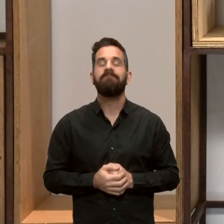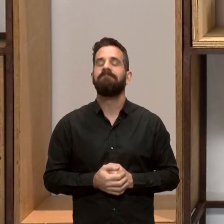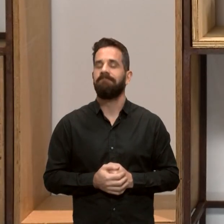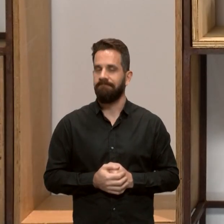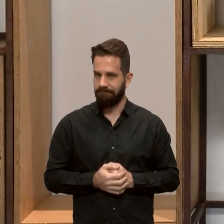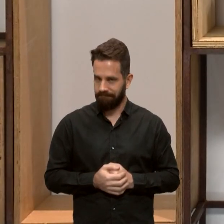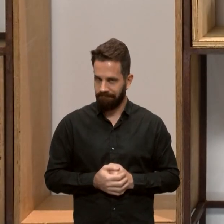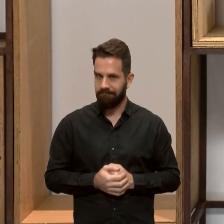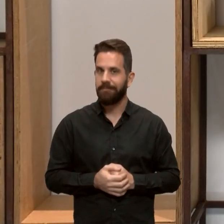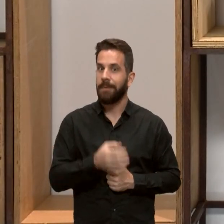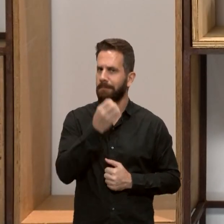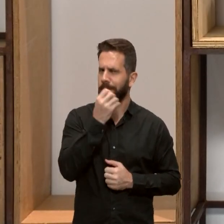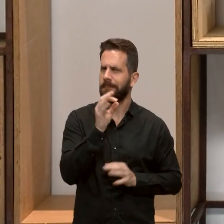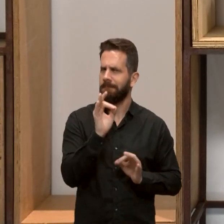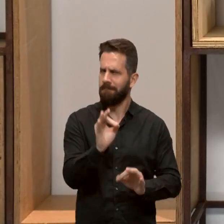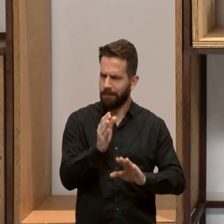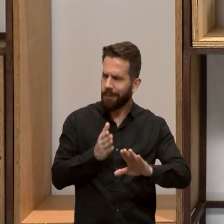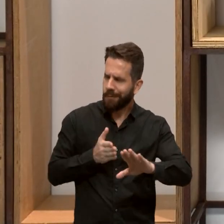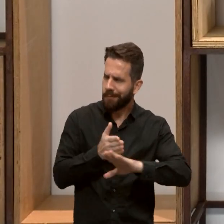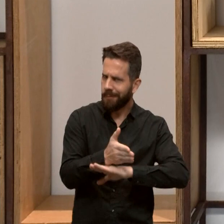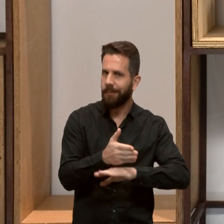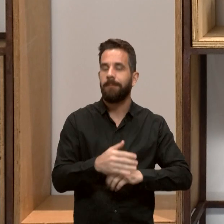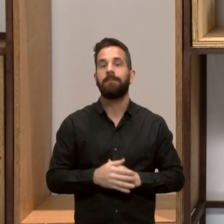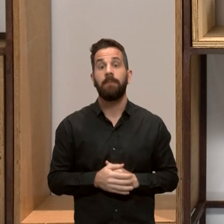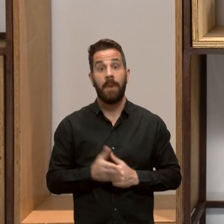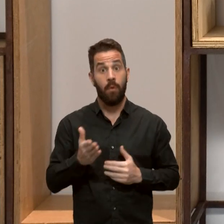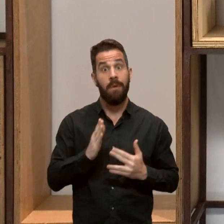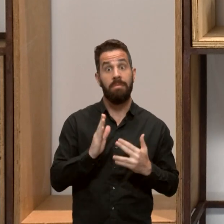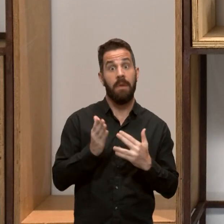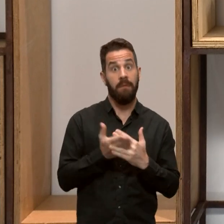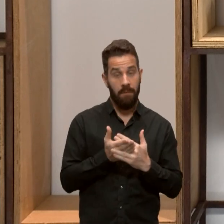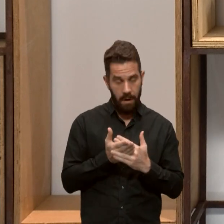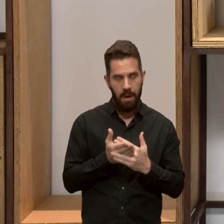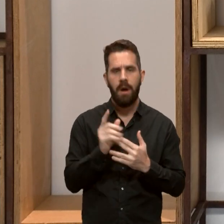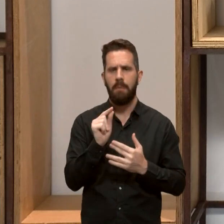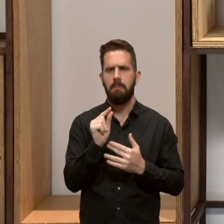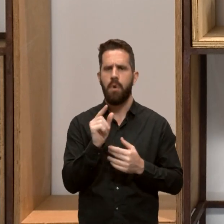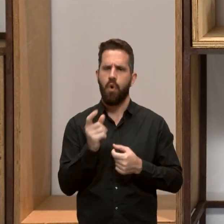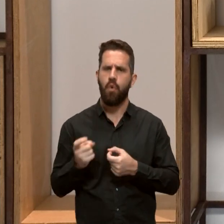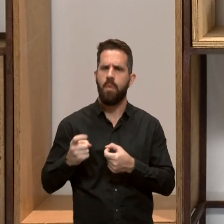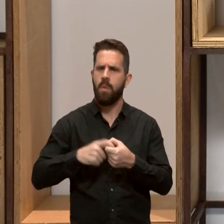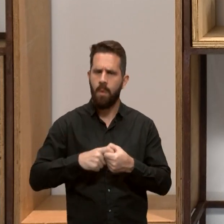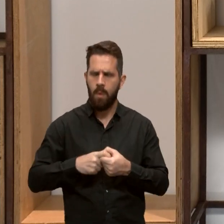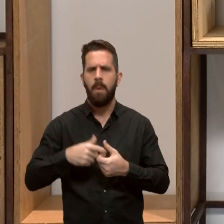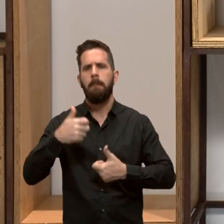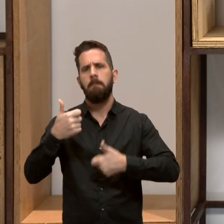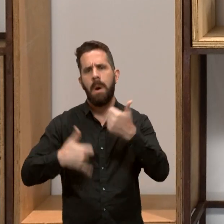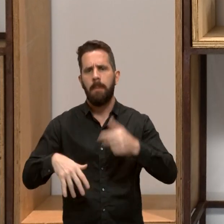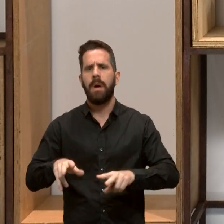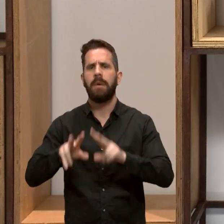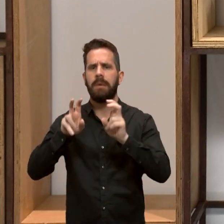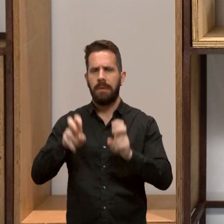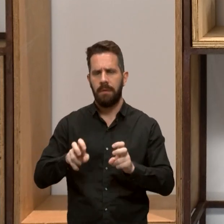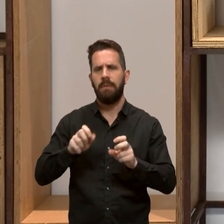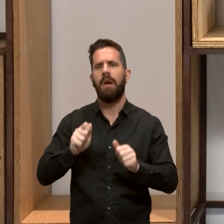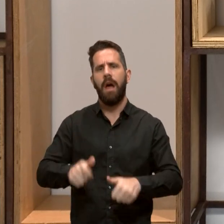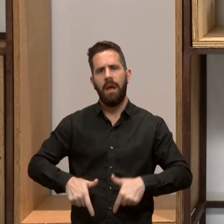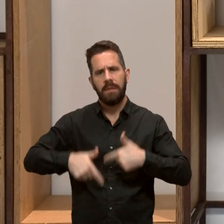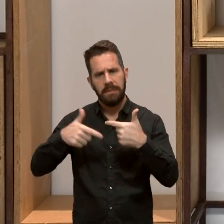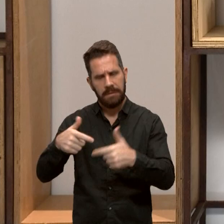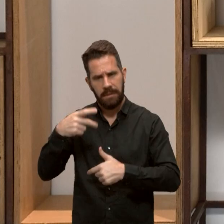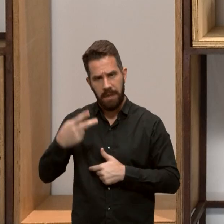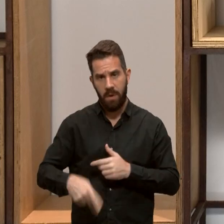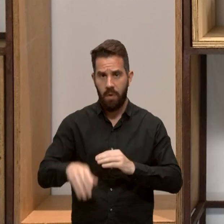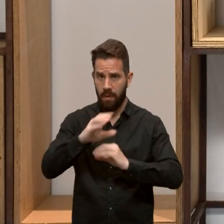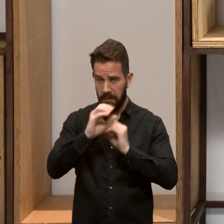Vale a pena conferir. E vamos para um intervalo. Daqui a pouco o programa te mostra mais ações da UFG que podem